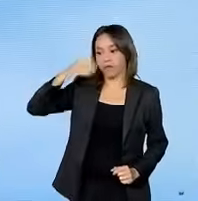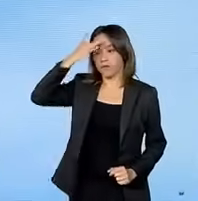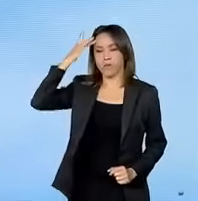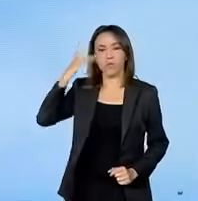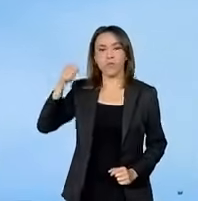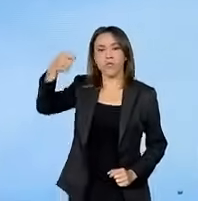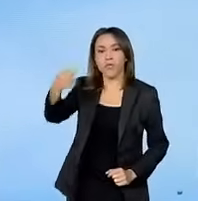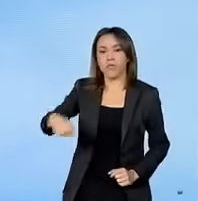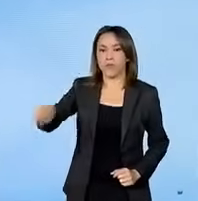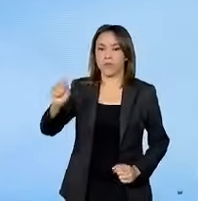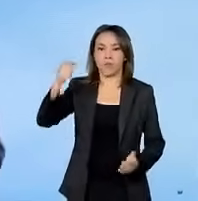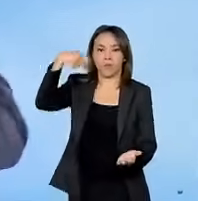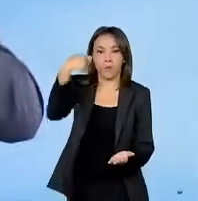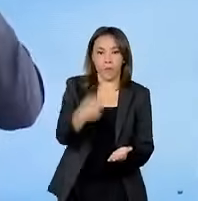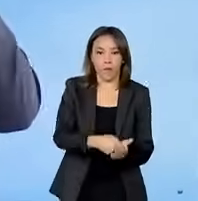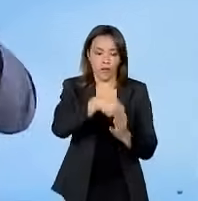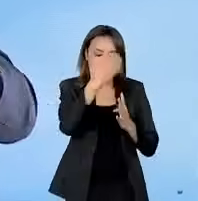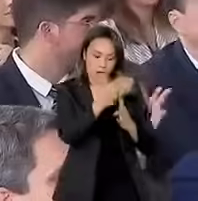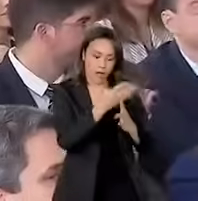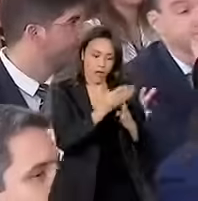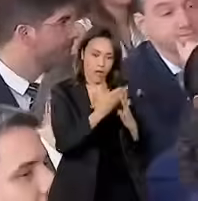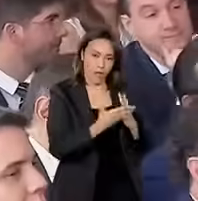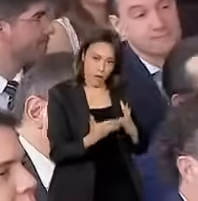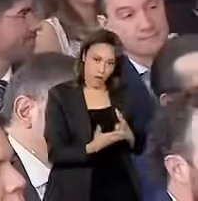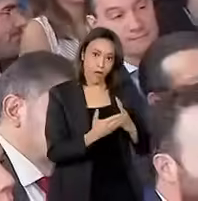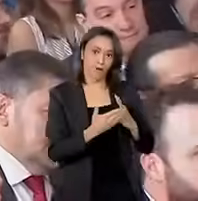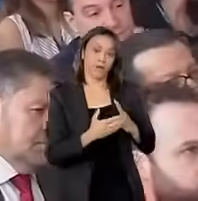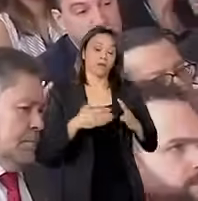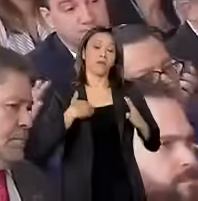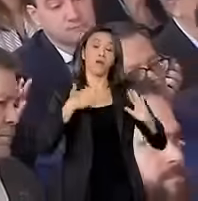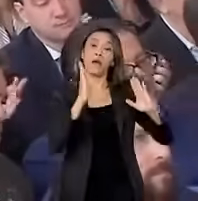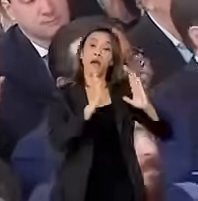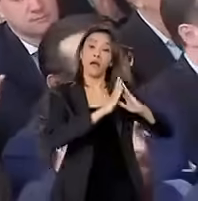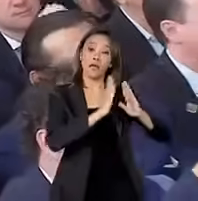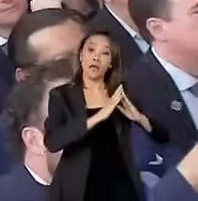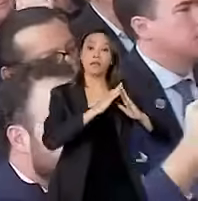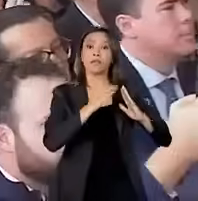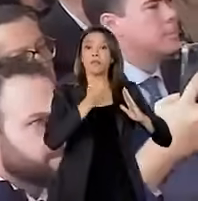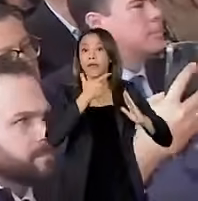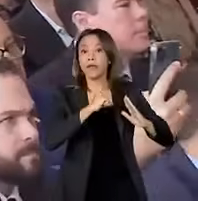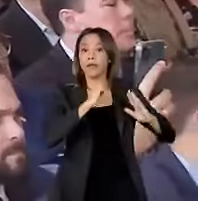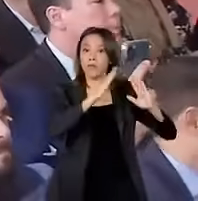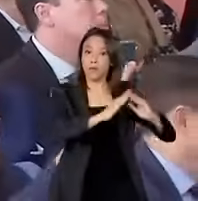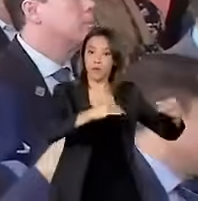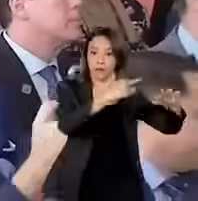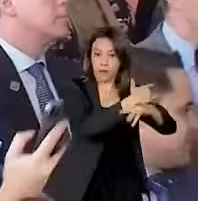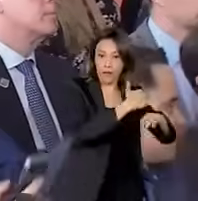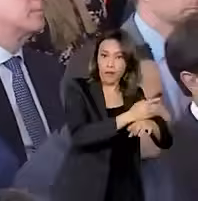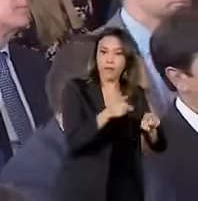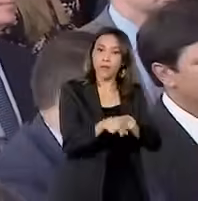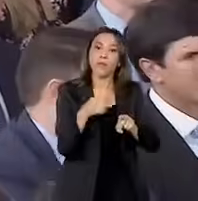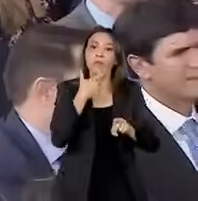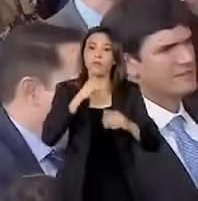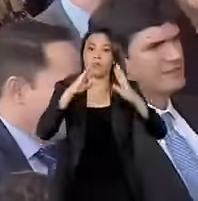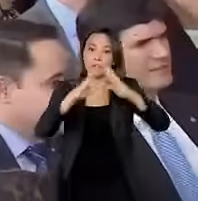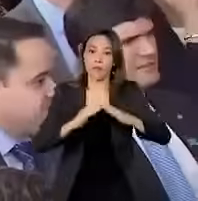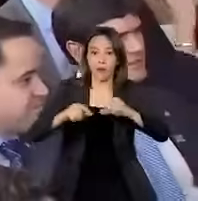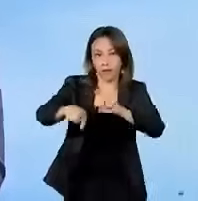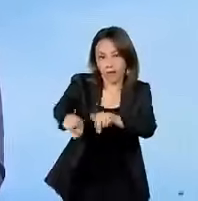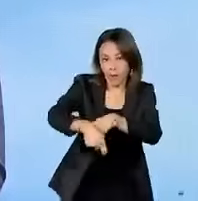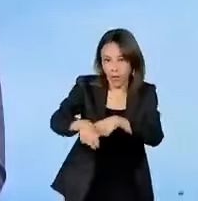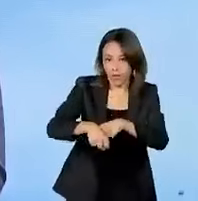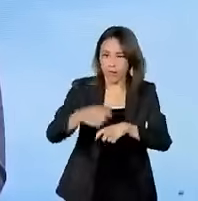das parcelas do Minha Casa Minha Vida, rural, entidades e urbano. E no